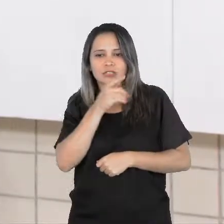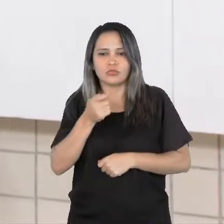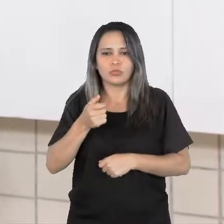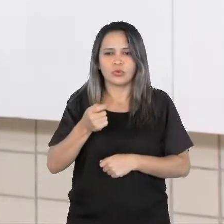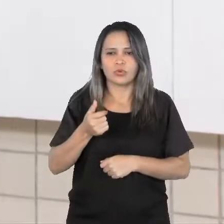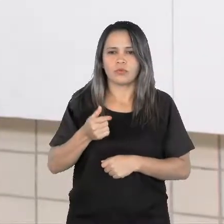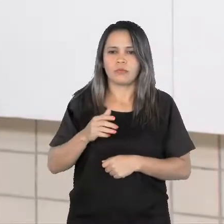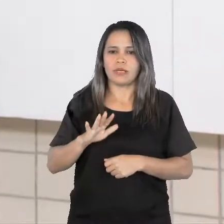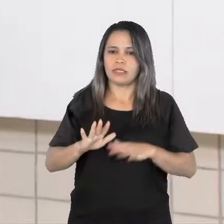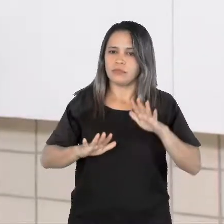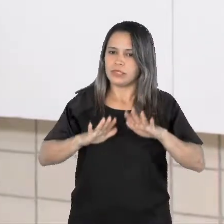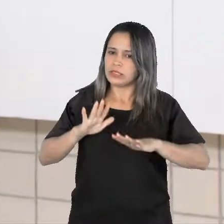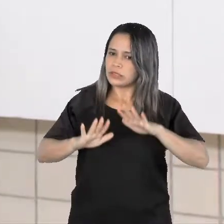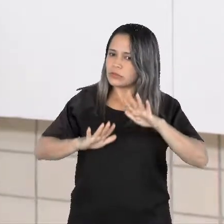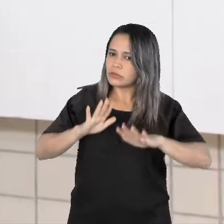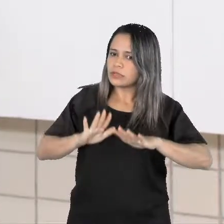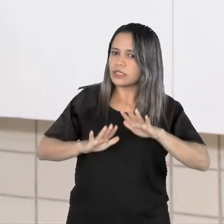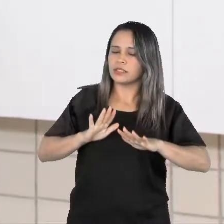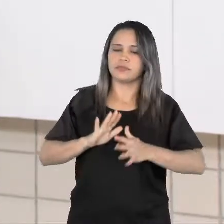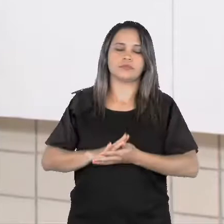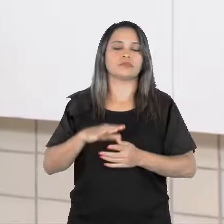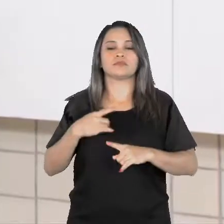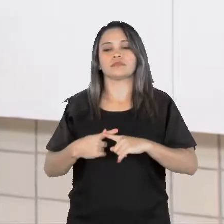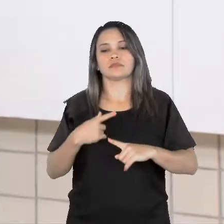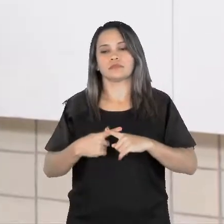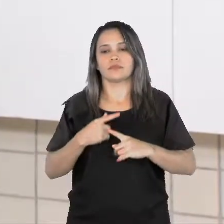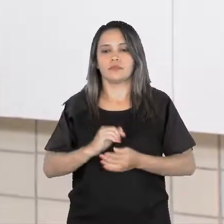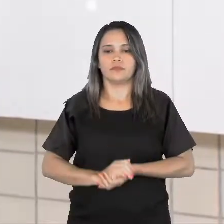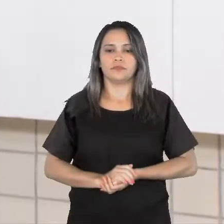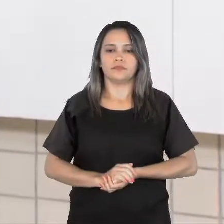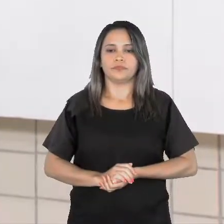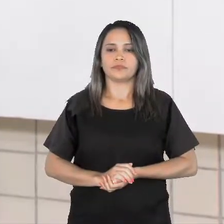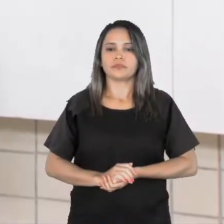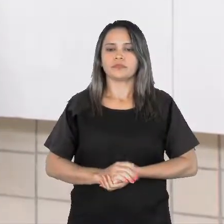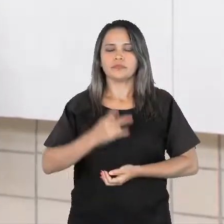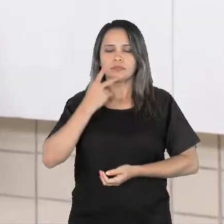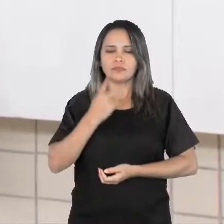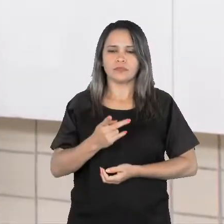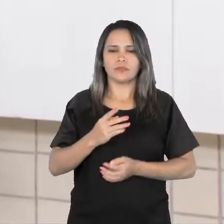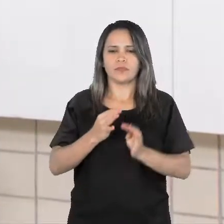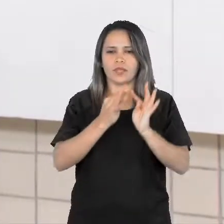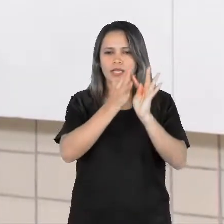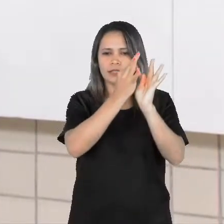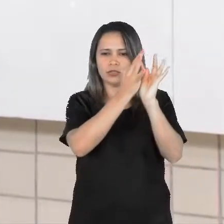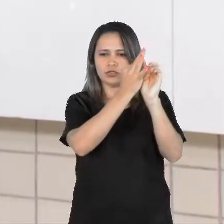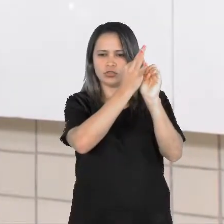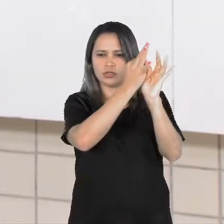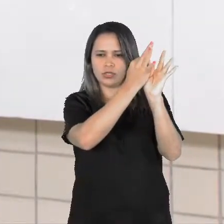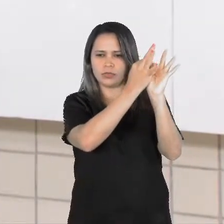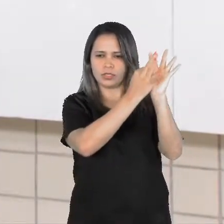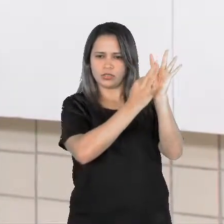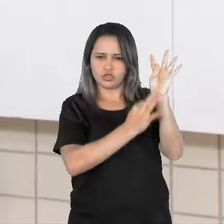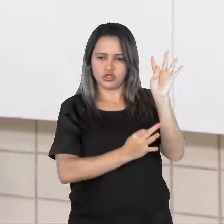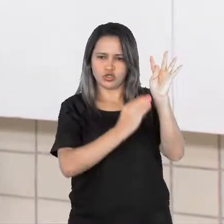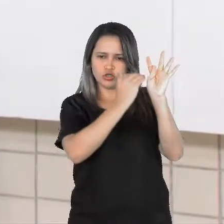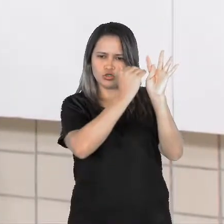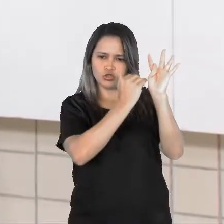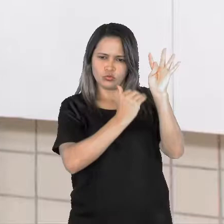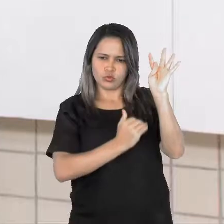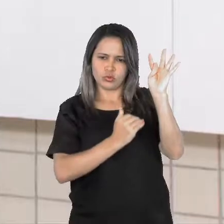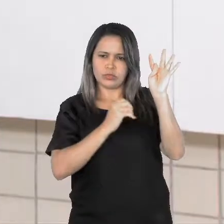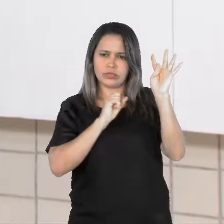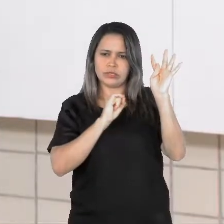gente tem que ter cuidado com esses termos. Sabe por quê? Quando você fala diminui a temperatura, se eu